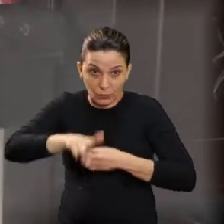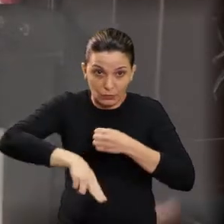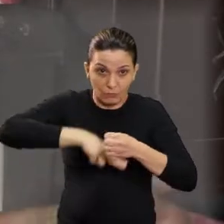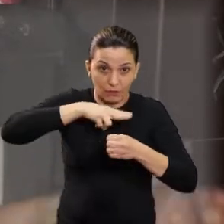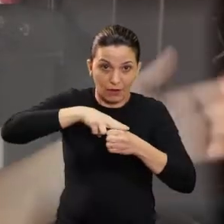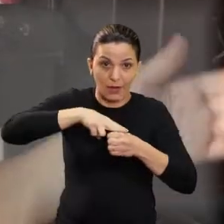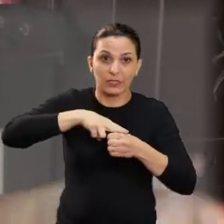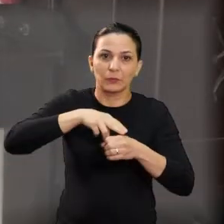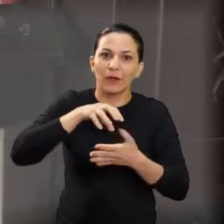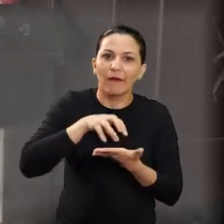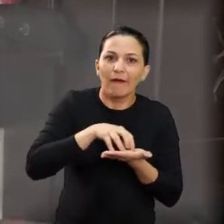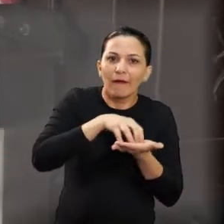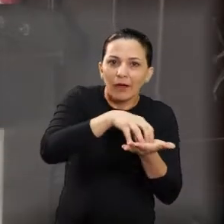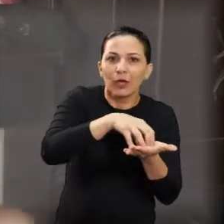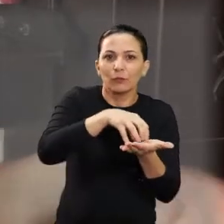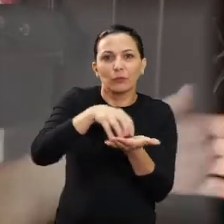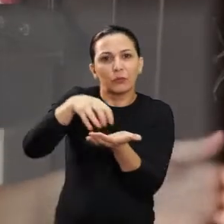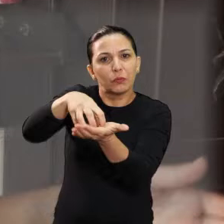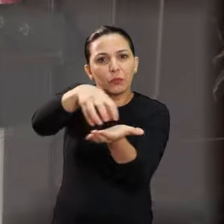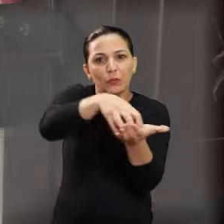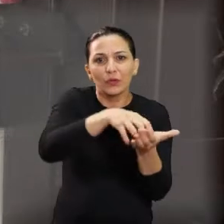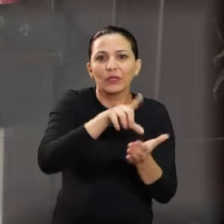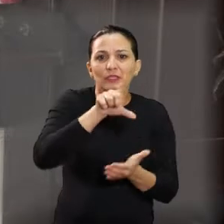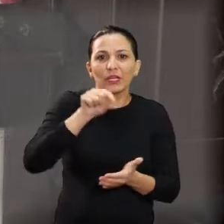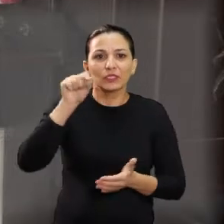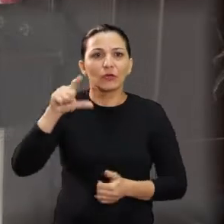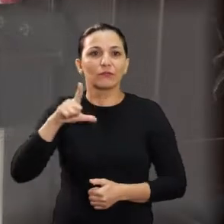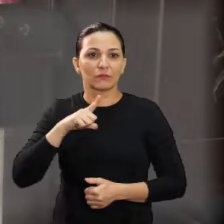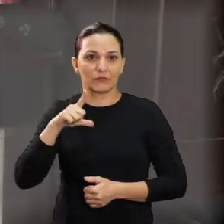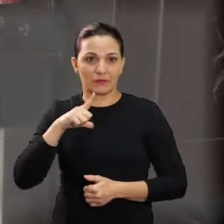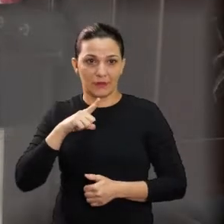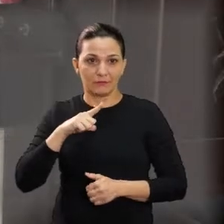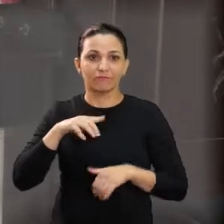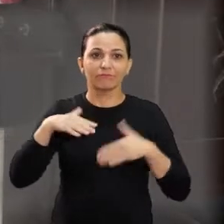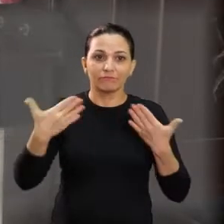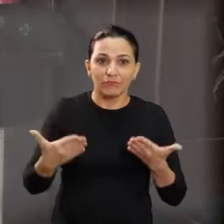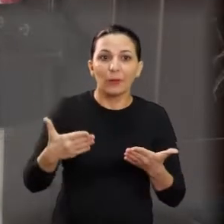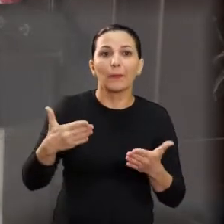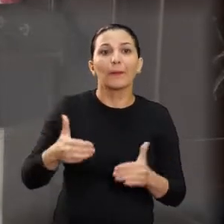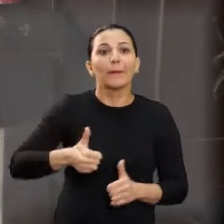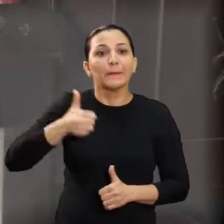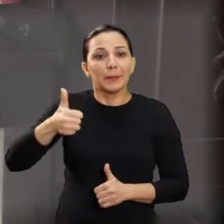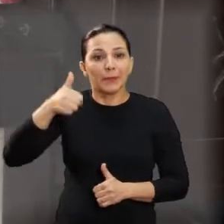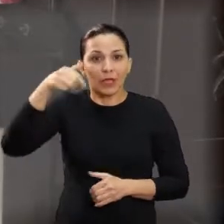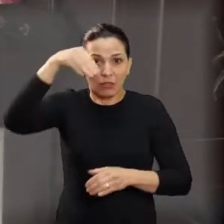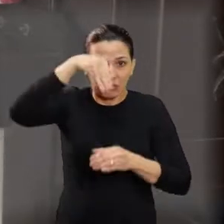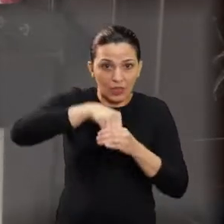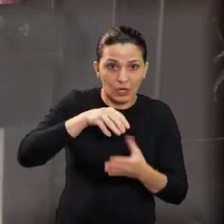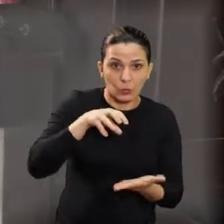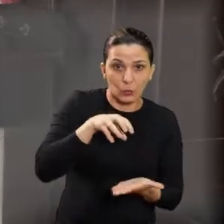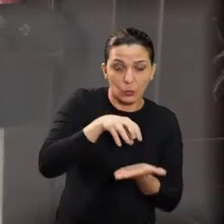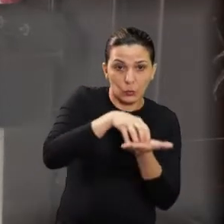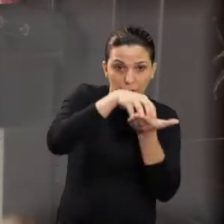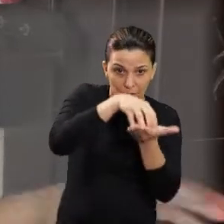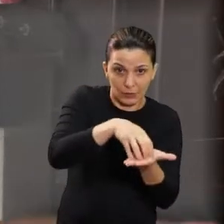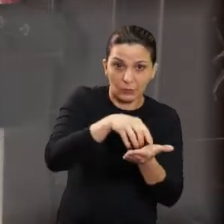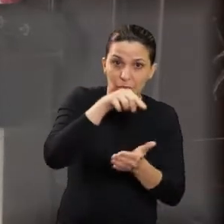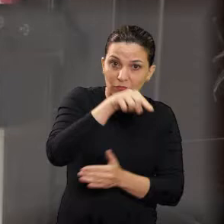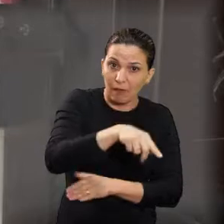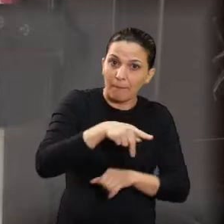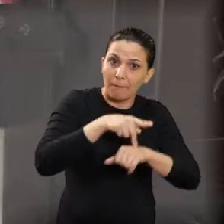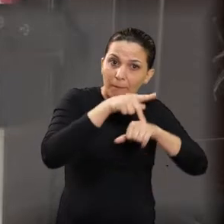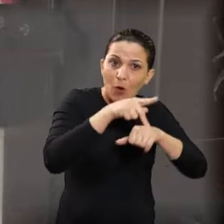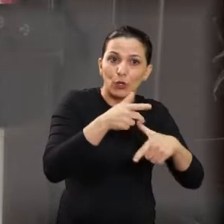as melhores daquele ano de toda a Unesp, quer dizer, então são todas as unidades da Unesp que concorreram. Há uma